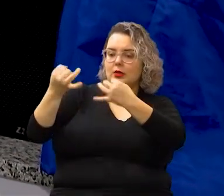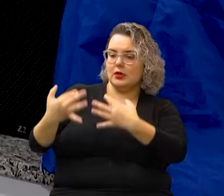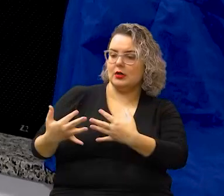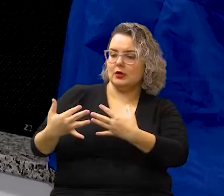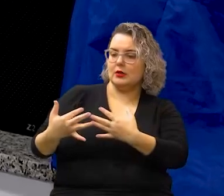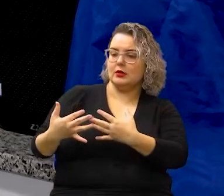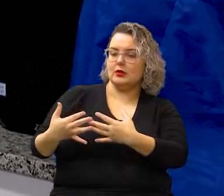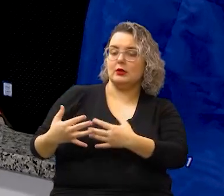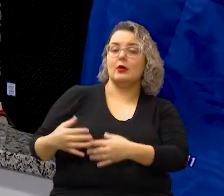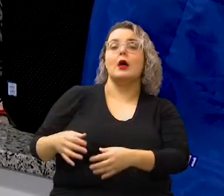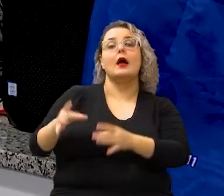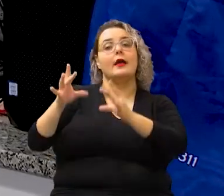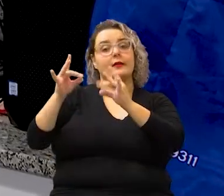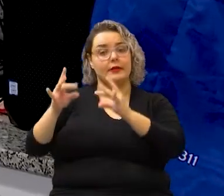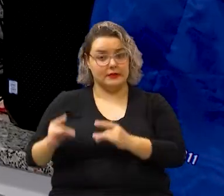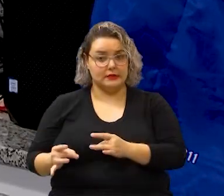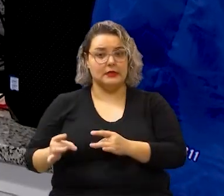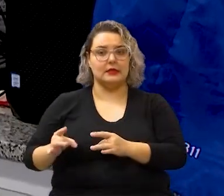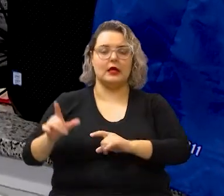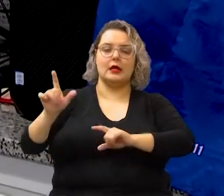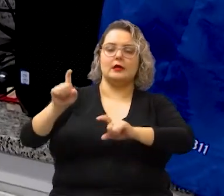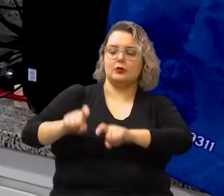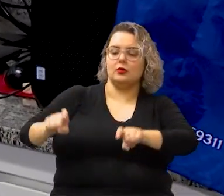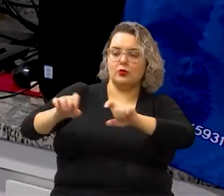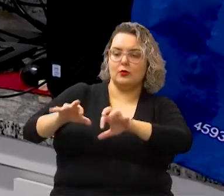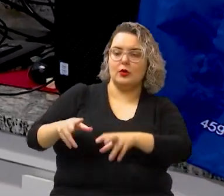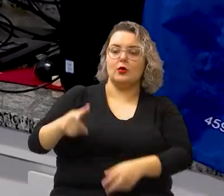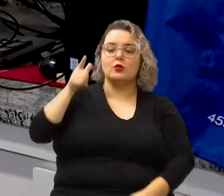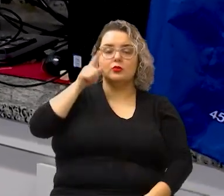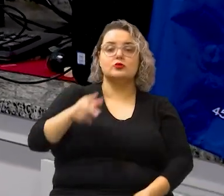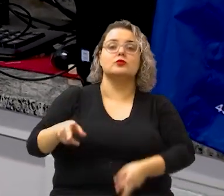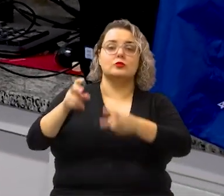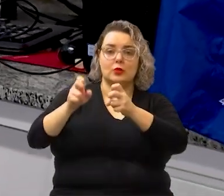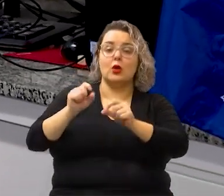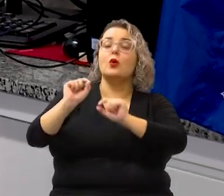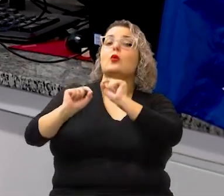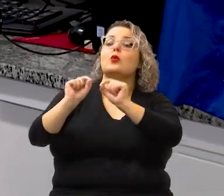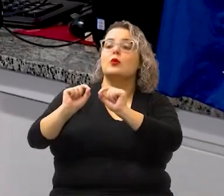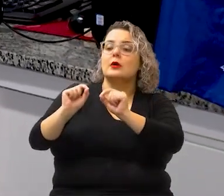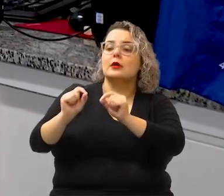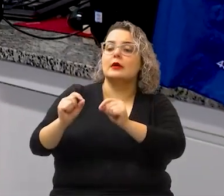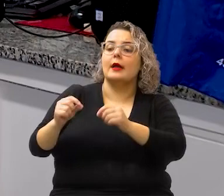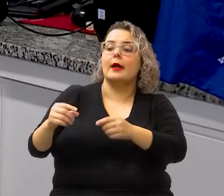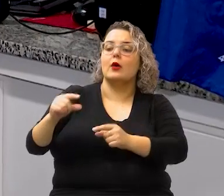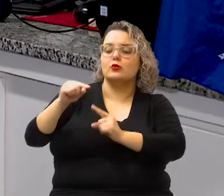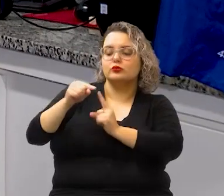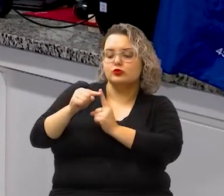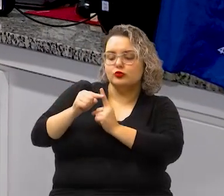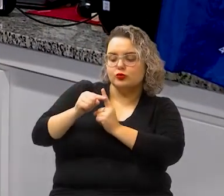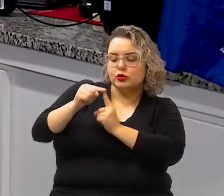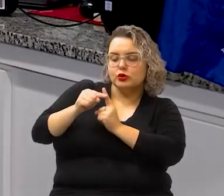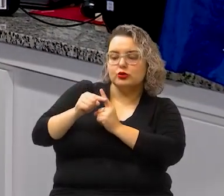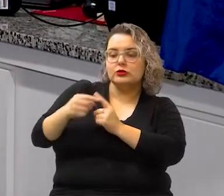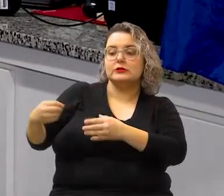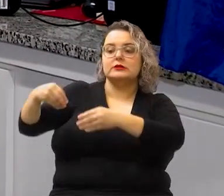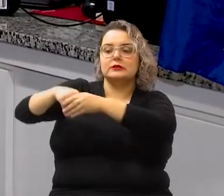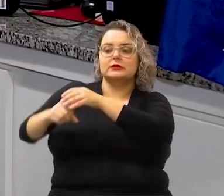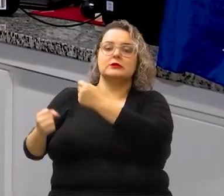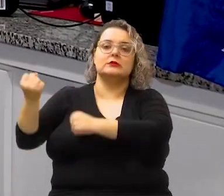professor explicou. Então, através desse espectro, eu consigo identificar o que eu teria que medir na indústria,